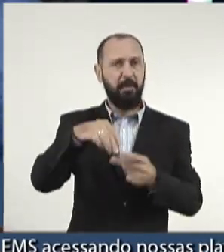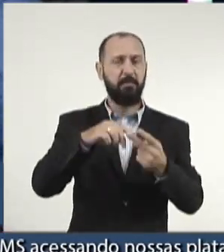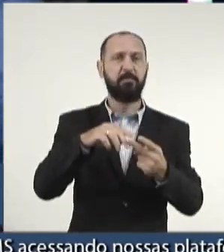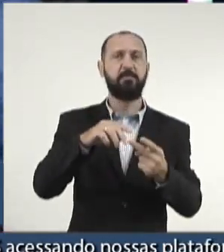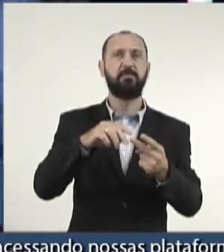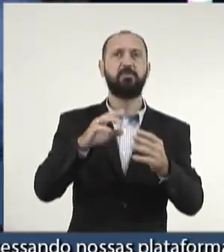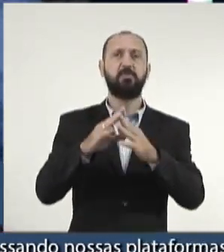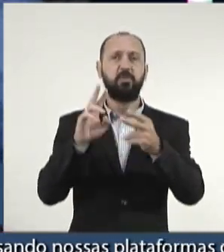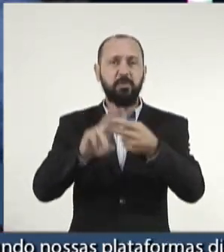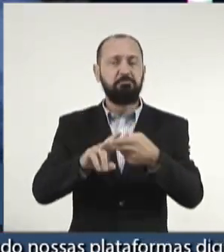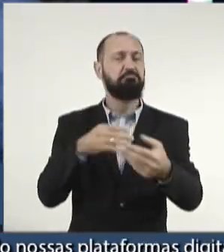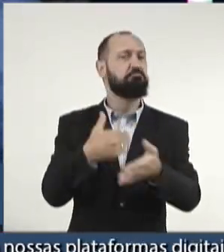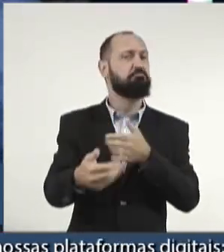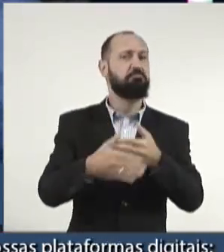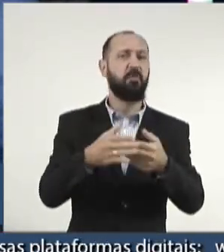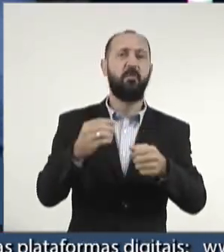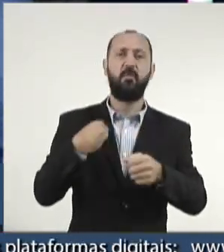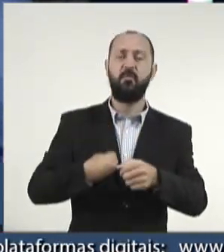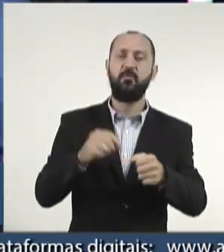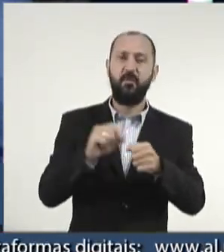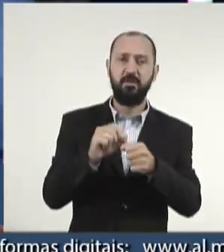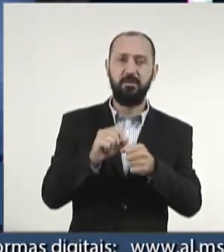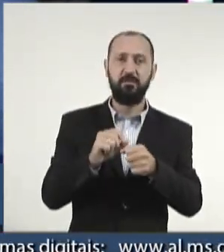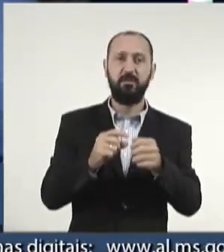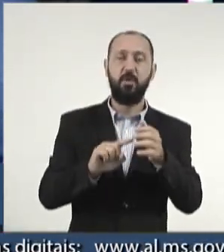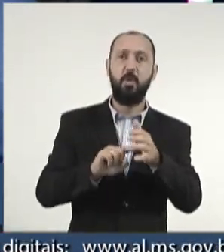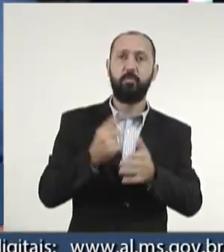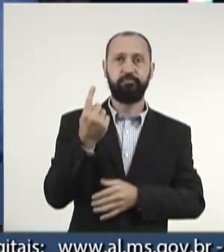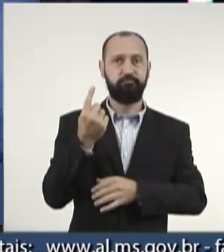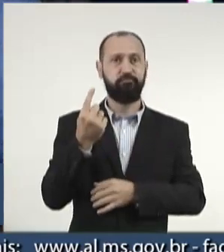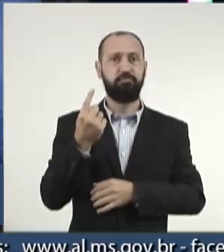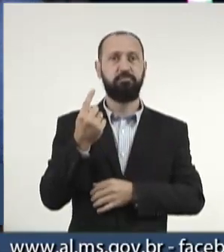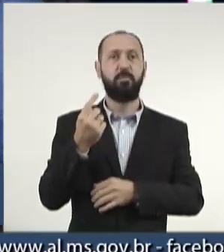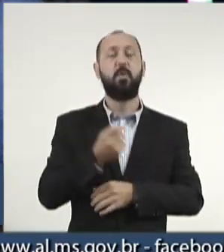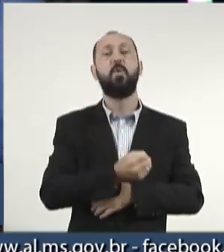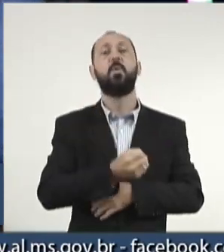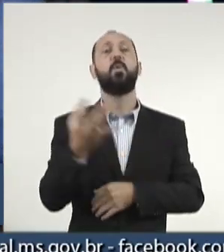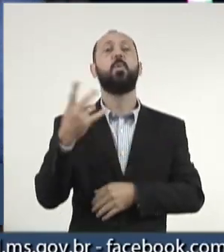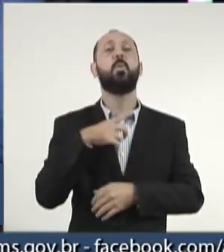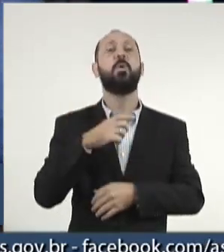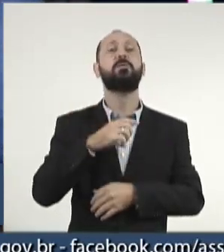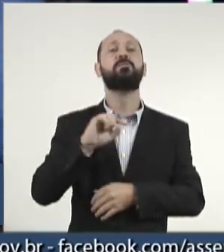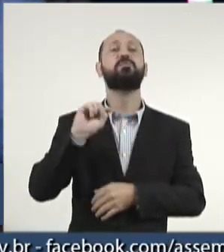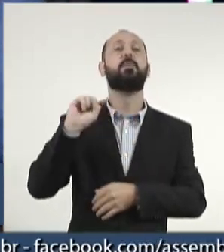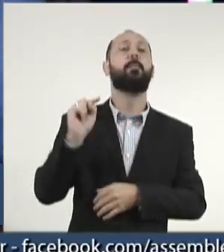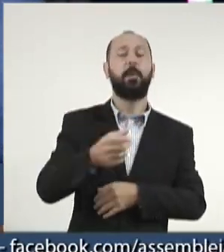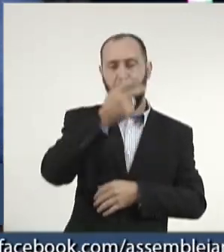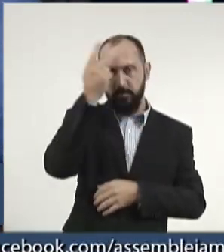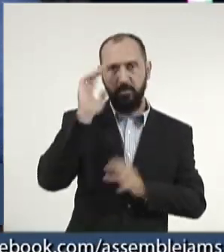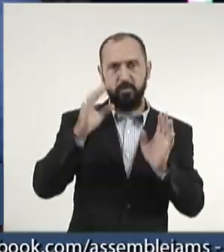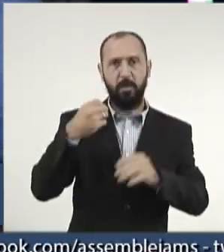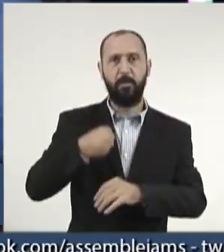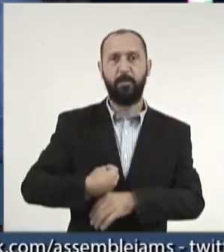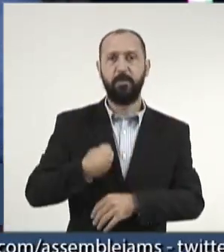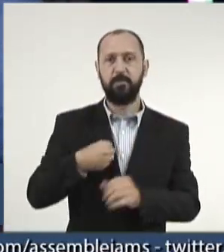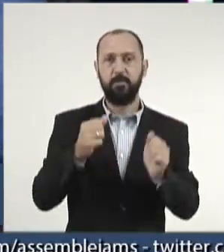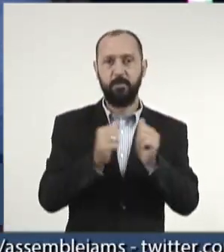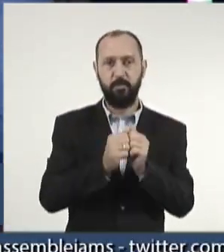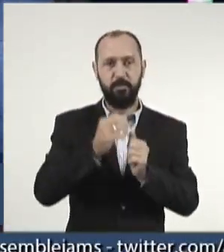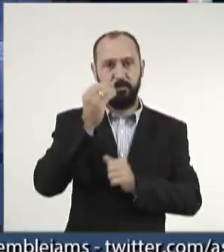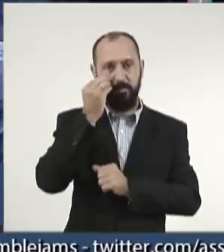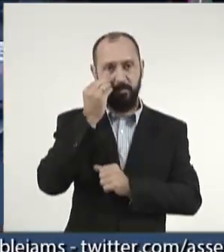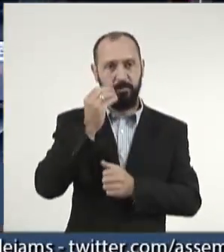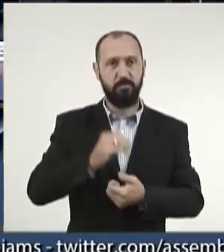agentes, a vida toda fazendo desses testes, e aconteceu isso uma vez. Quantos mil pessoas já passaram por esses